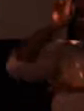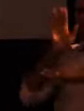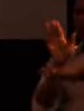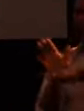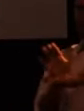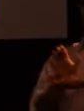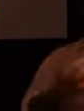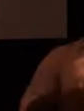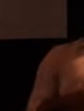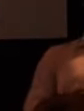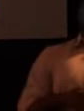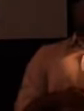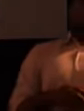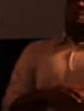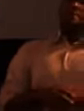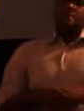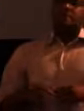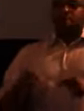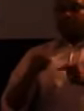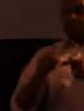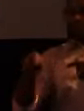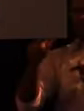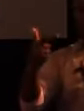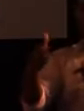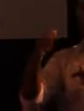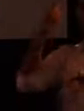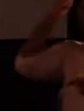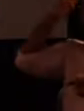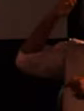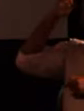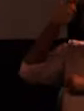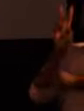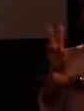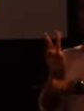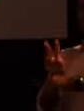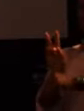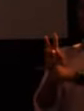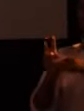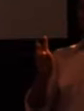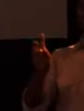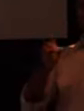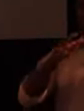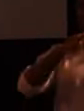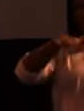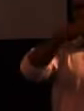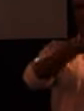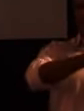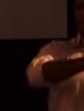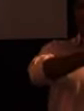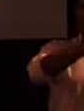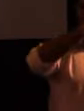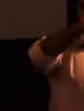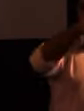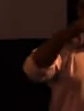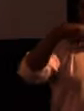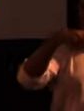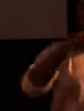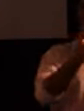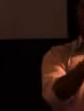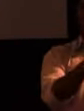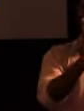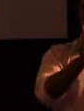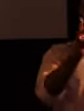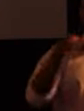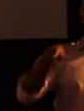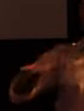paisagísticos, marcos históricos, visuais, como nós temos aqui na região da Baía de Todos os Santos. Mas lá a gente tem